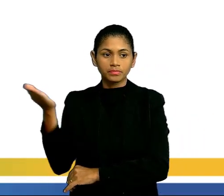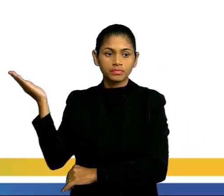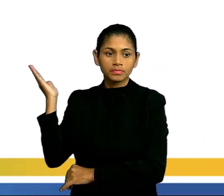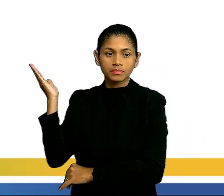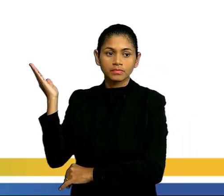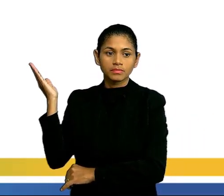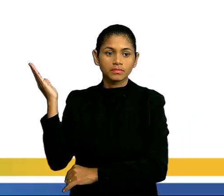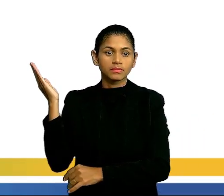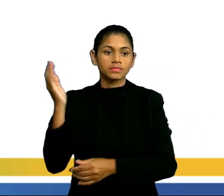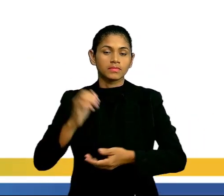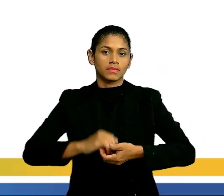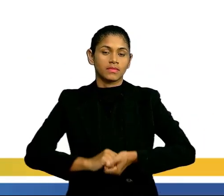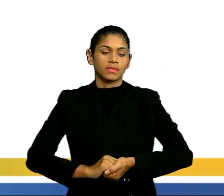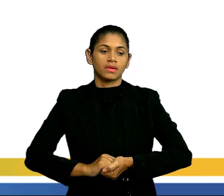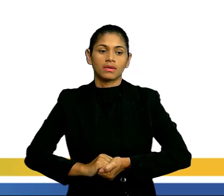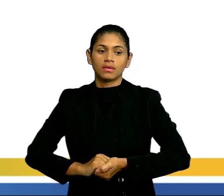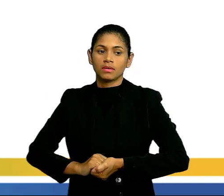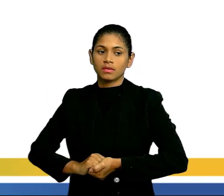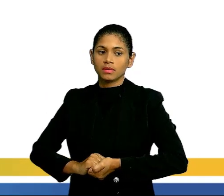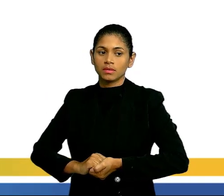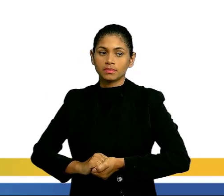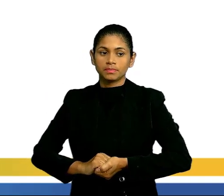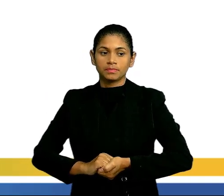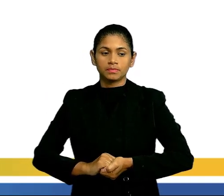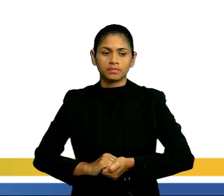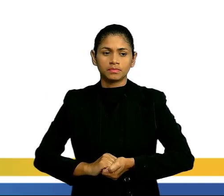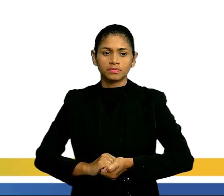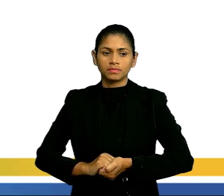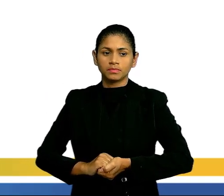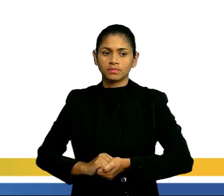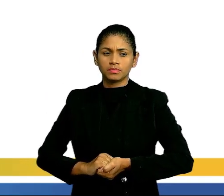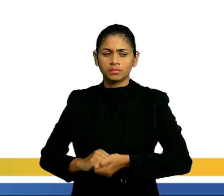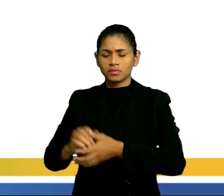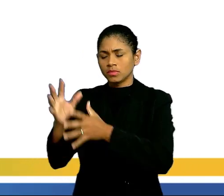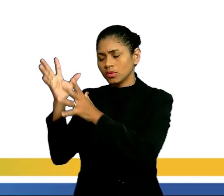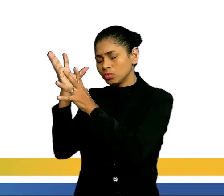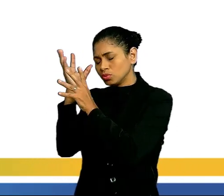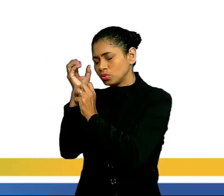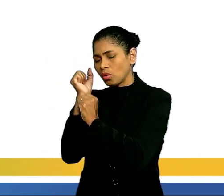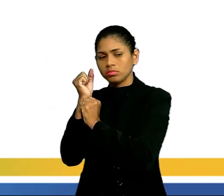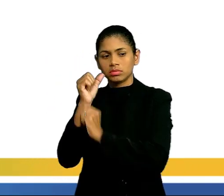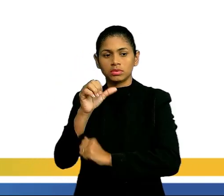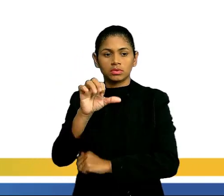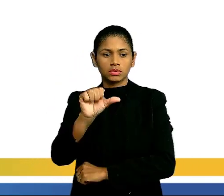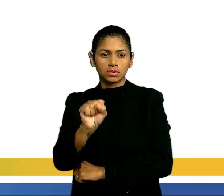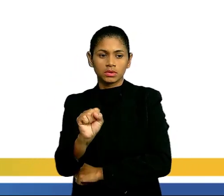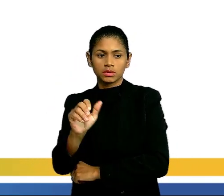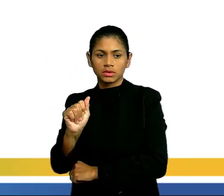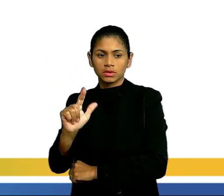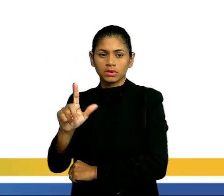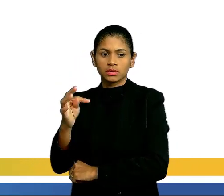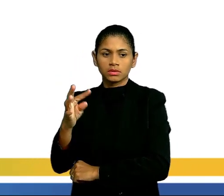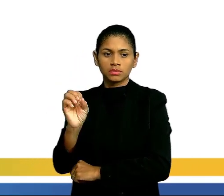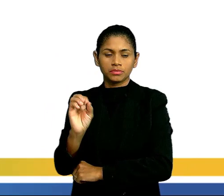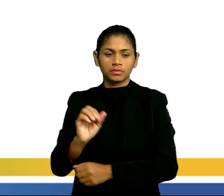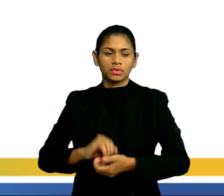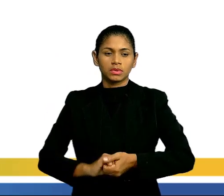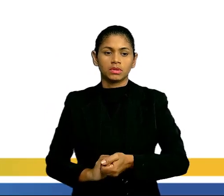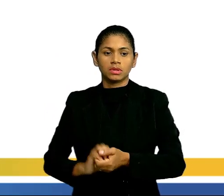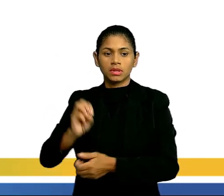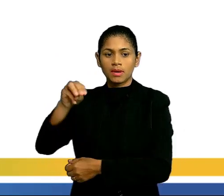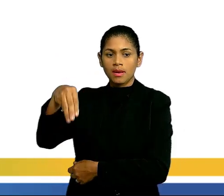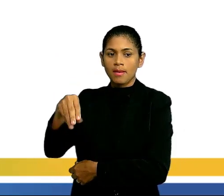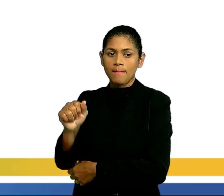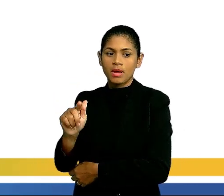para Cecília Meirelles. Diz assim: dorme no saltério, na magnólia, dorme